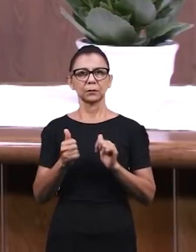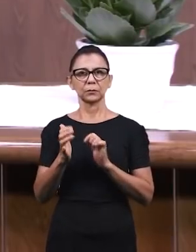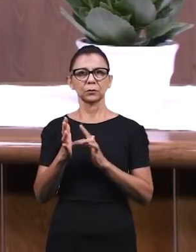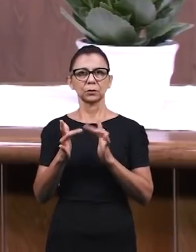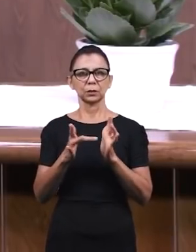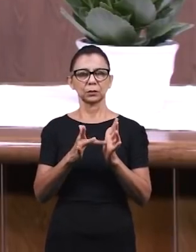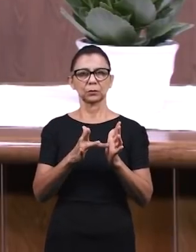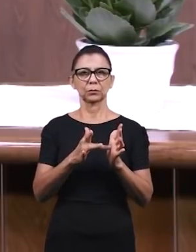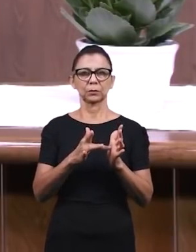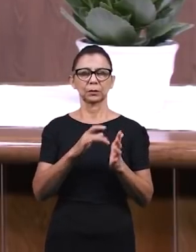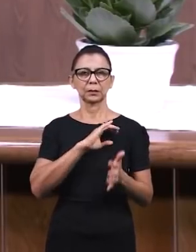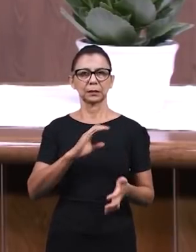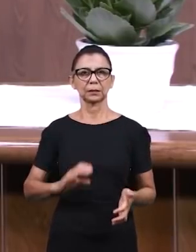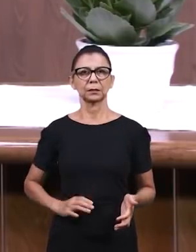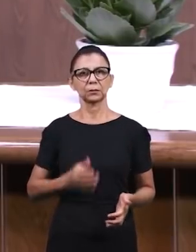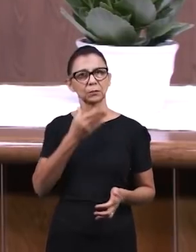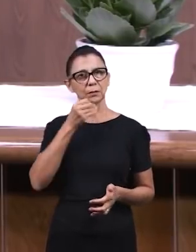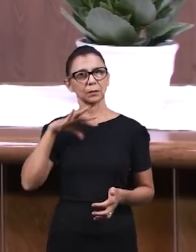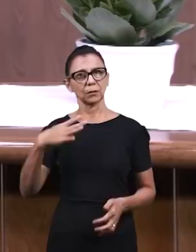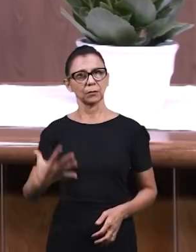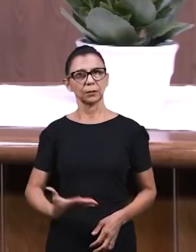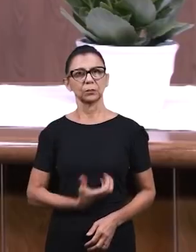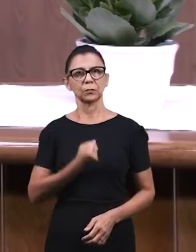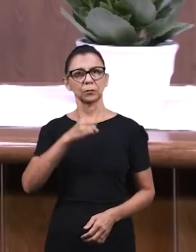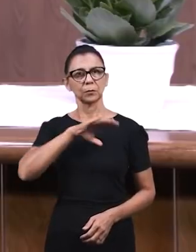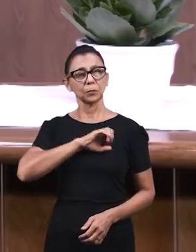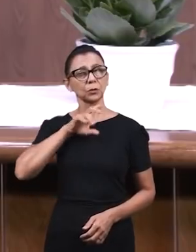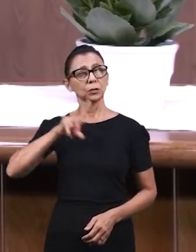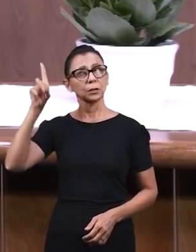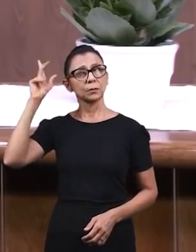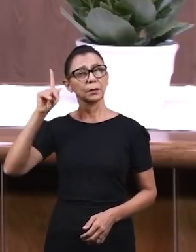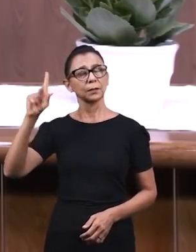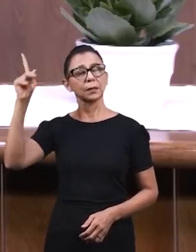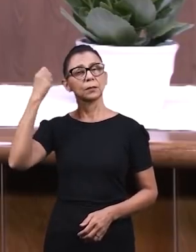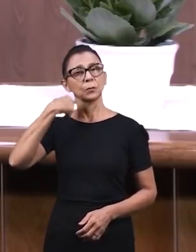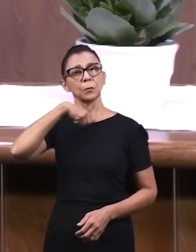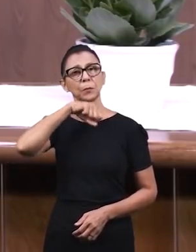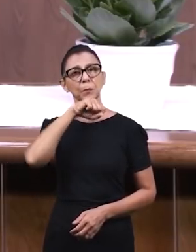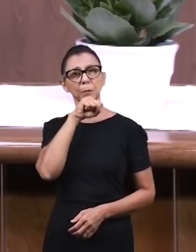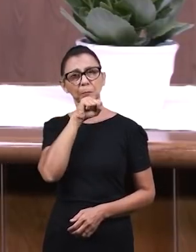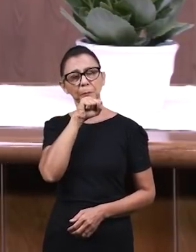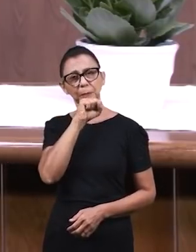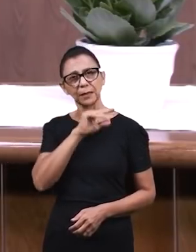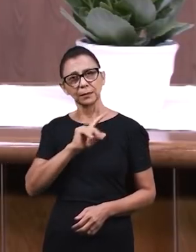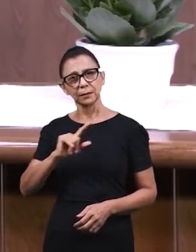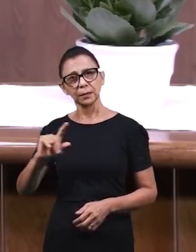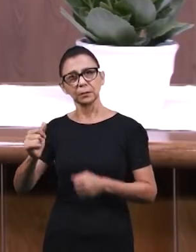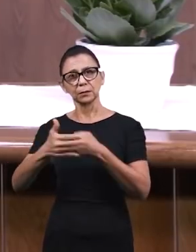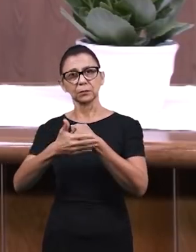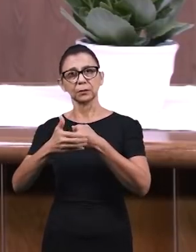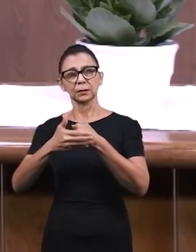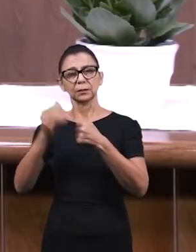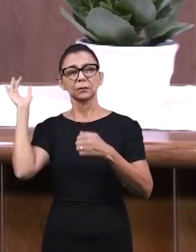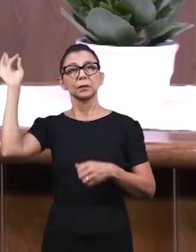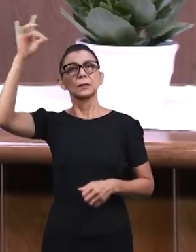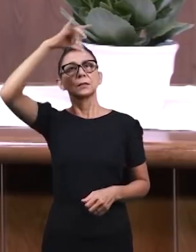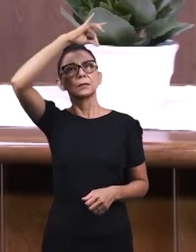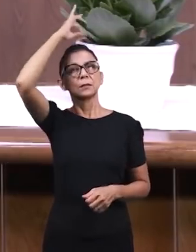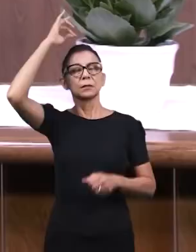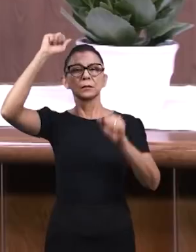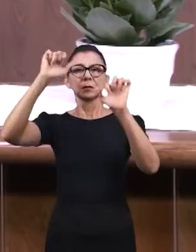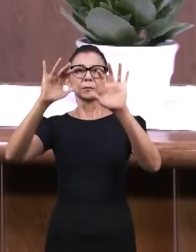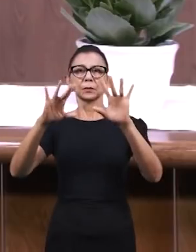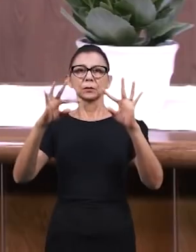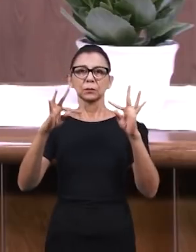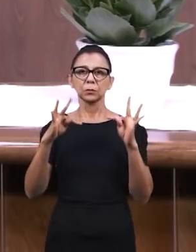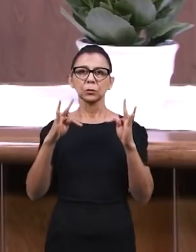graça maravilhosa do Senhor e Salvador Jesus Cristo, o amor de Deus, o nosso eterno Pai, as doces, santas e ternas consolações do Espírito